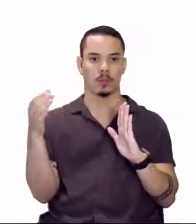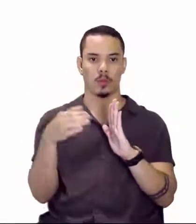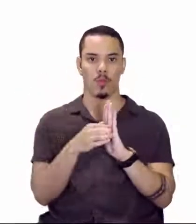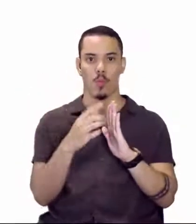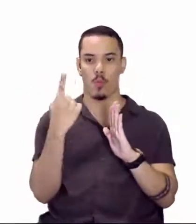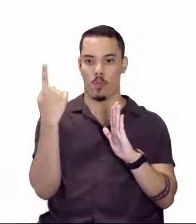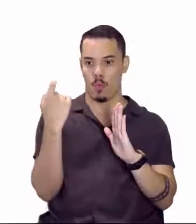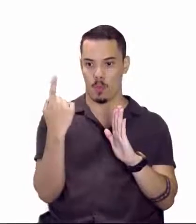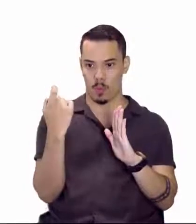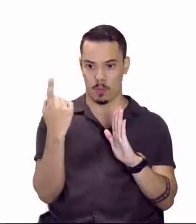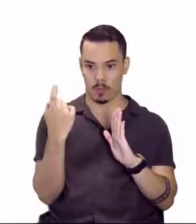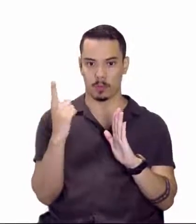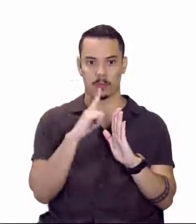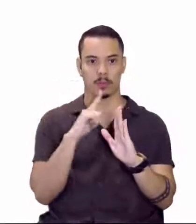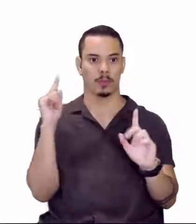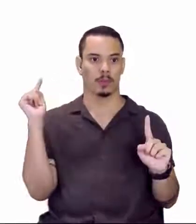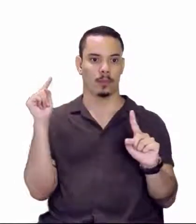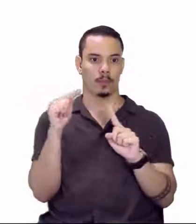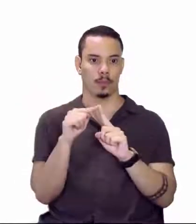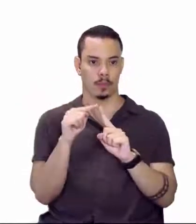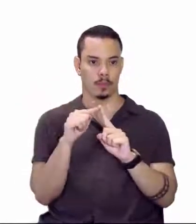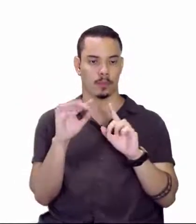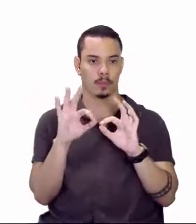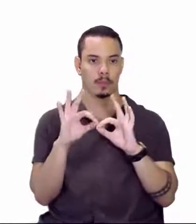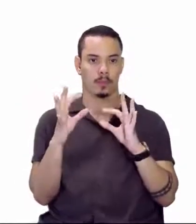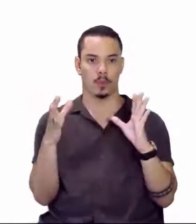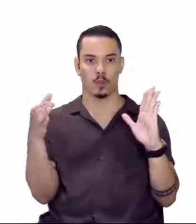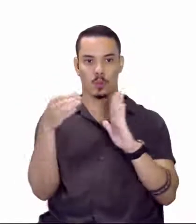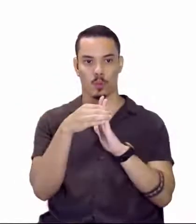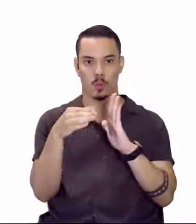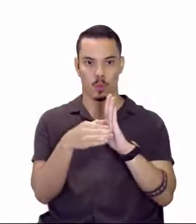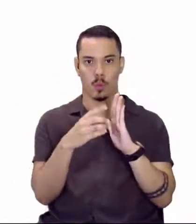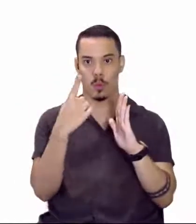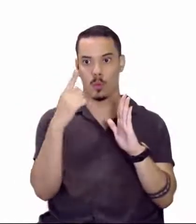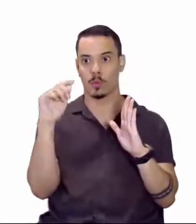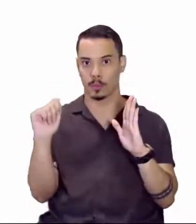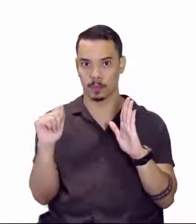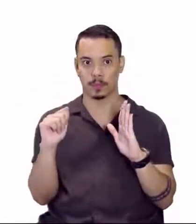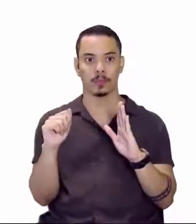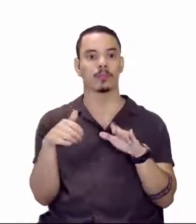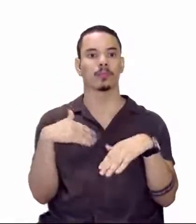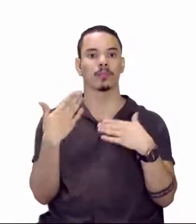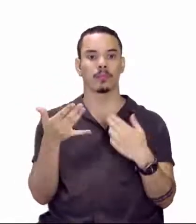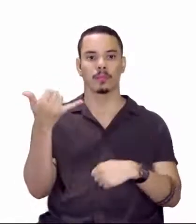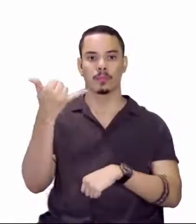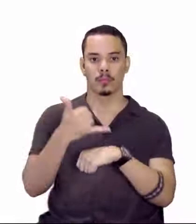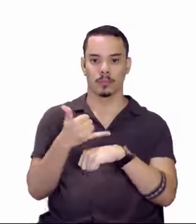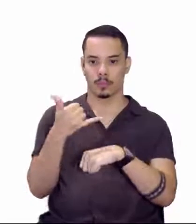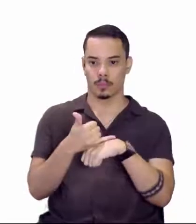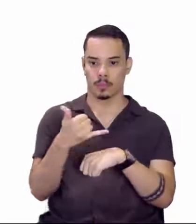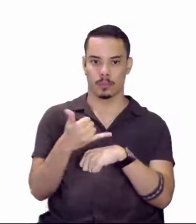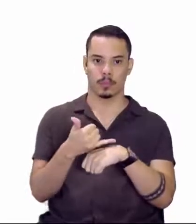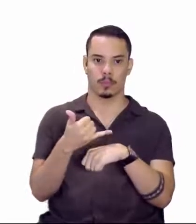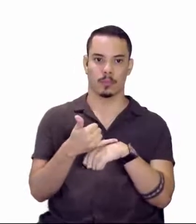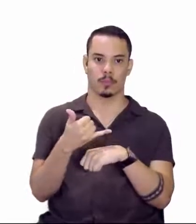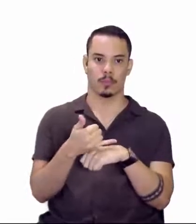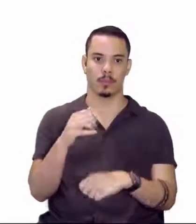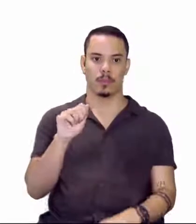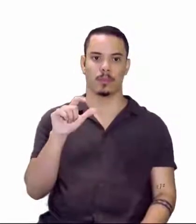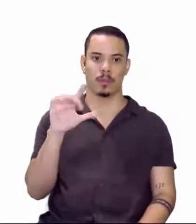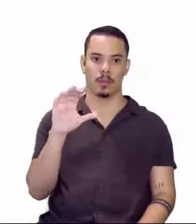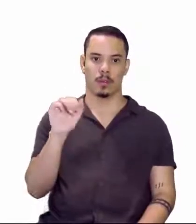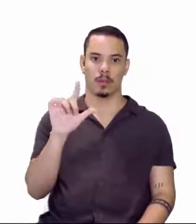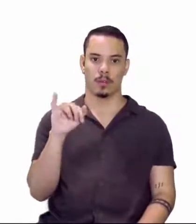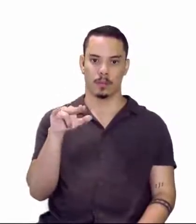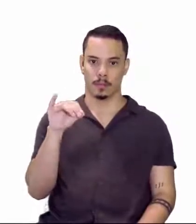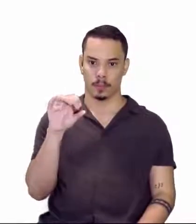1, que corresponde à família 1A. Então, são os metais alcalinos, veja bem,